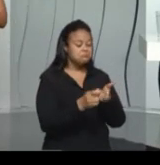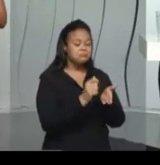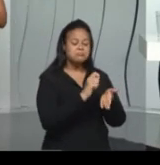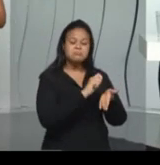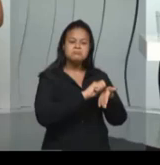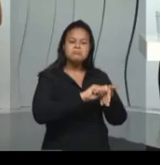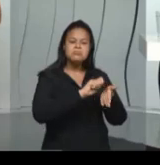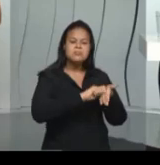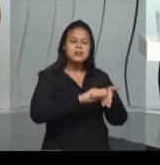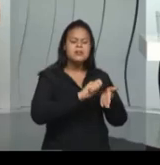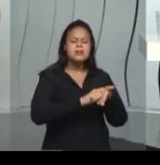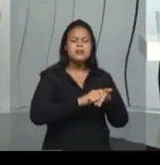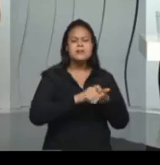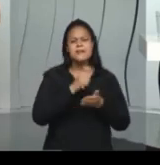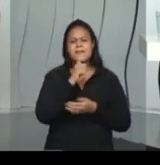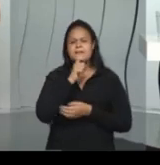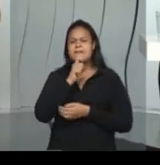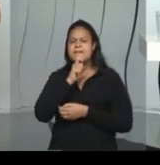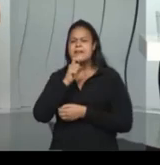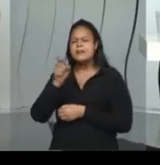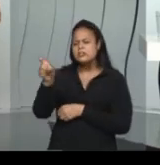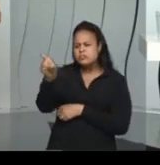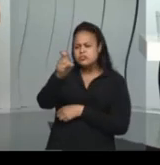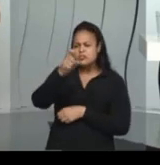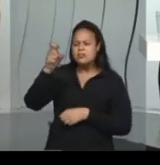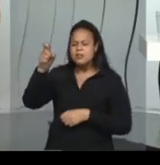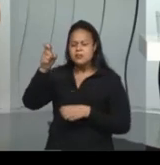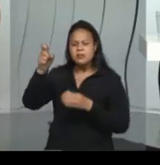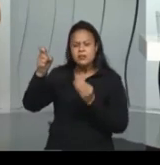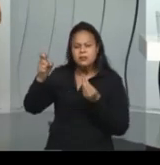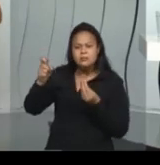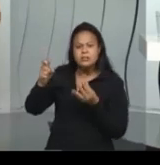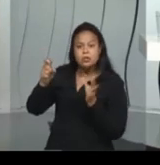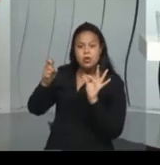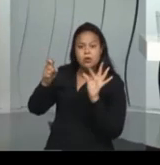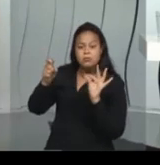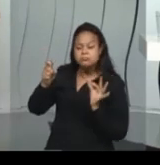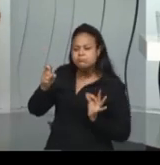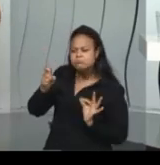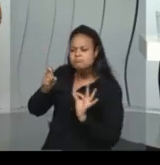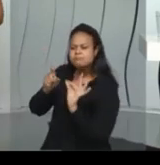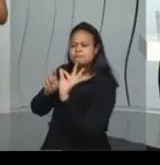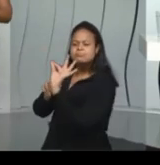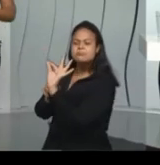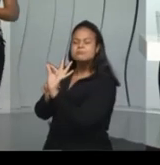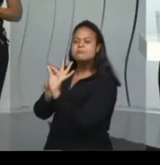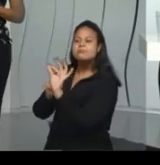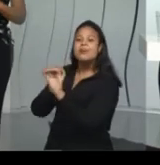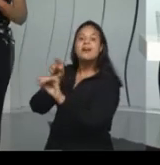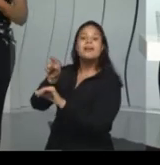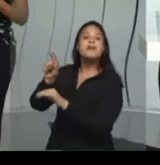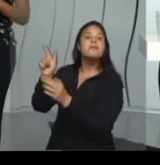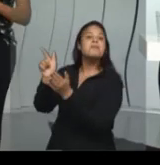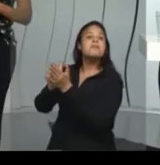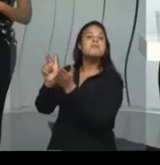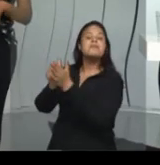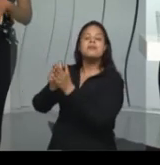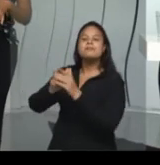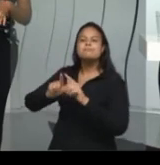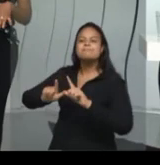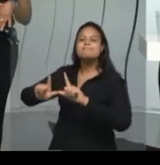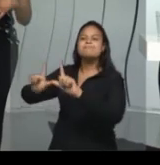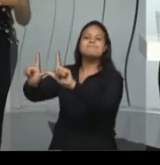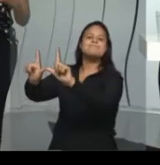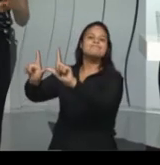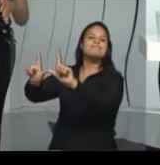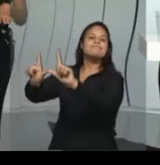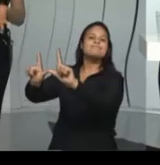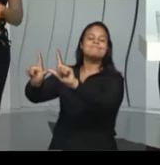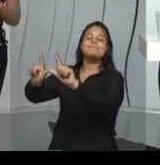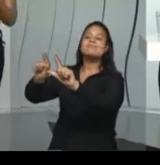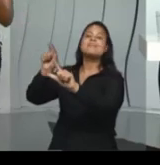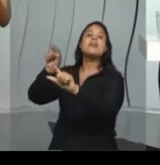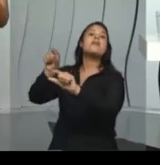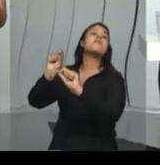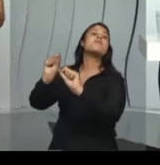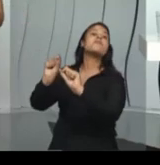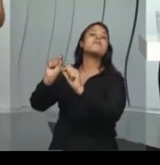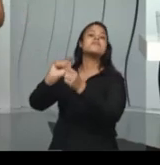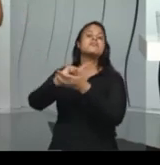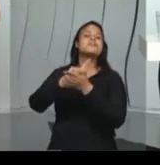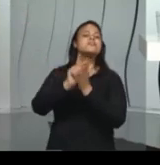visível, na porta de uma geladeira. Olha, você usou um gênero textual, o bilhete. Você precisa mandar